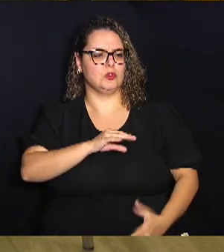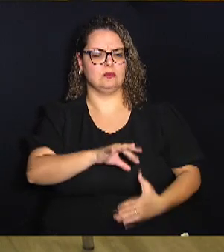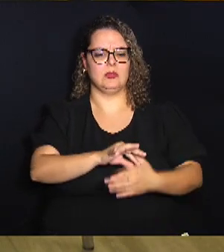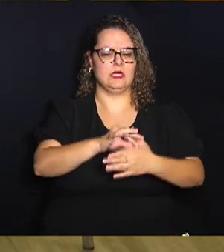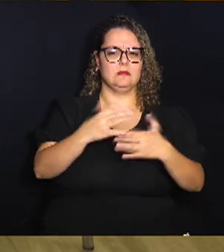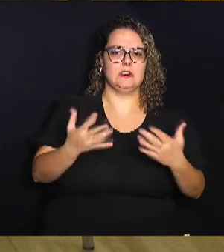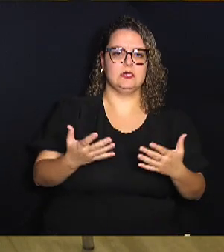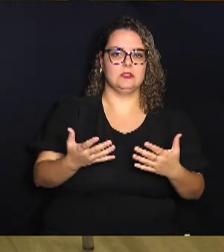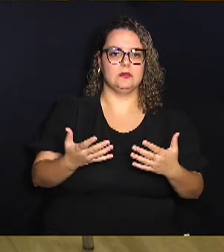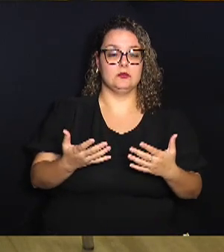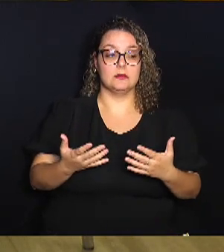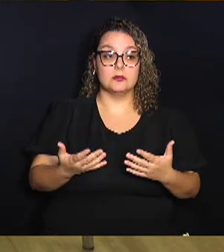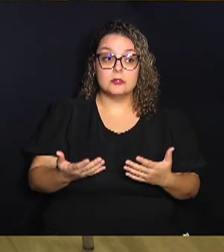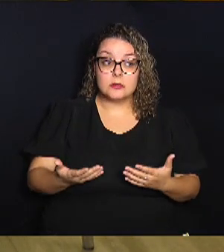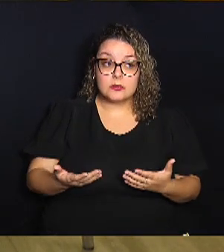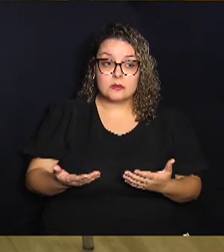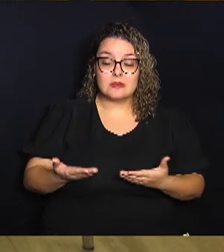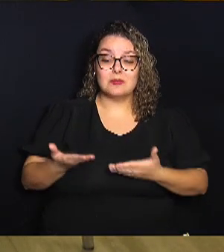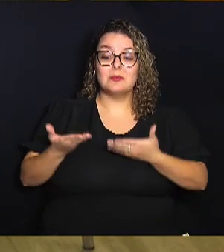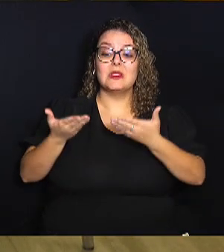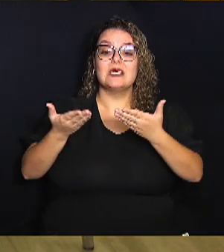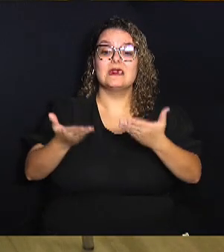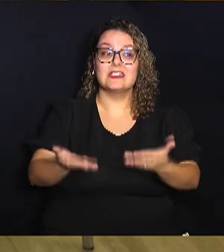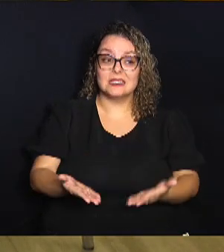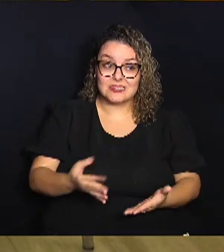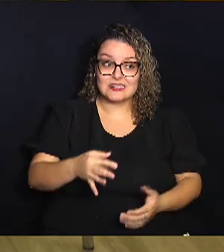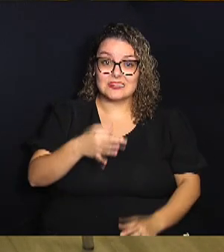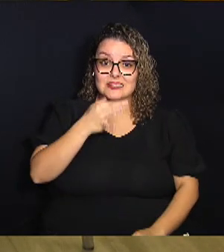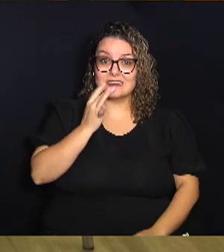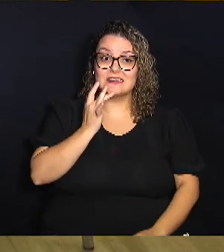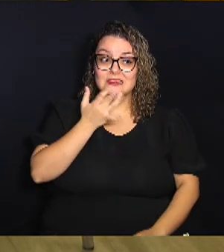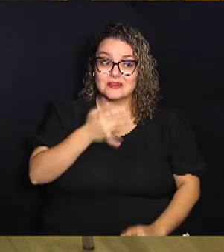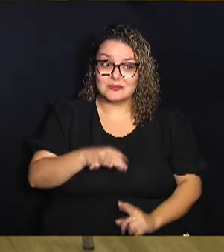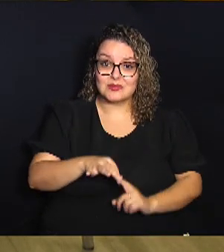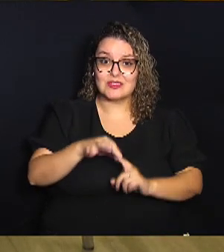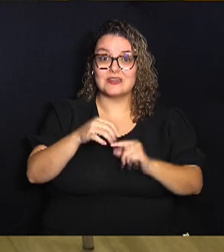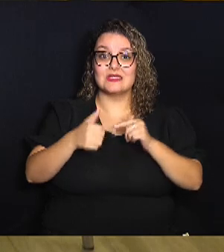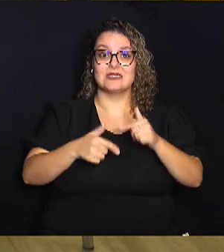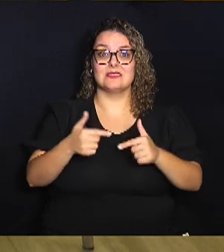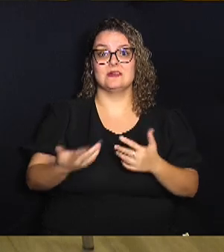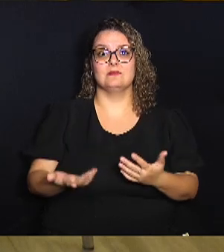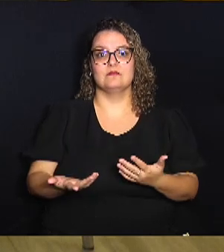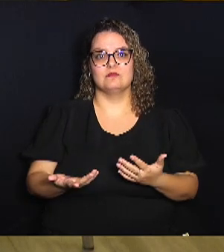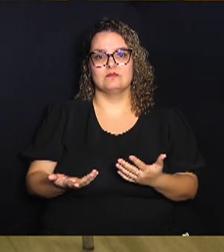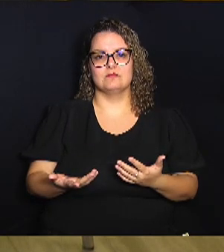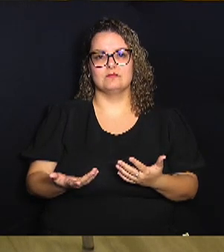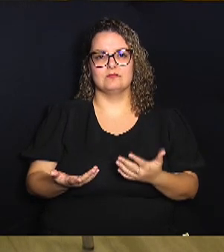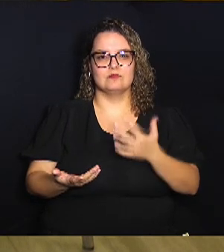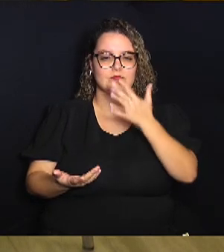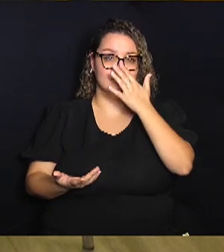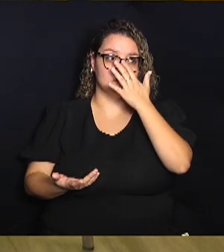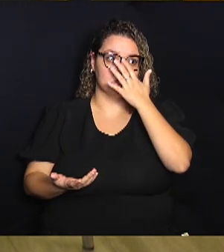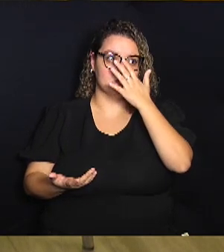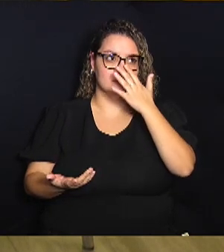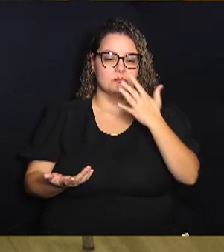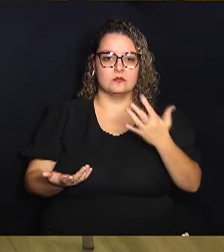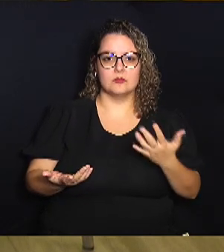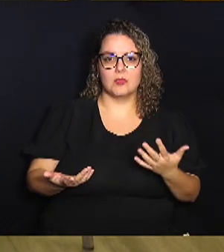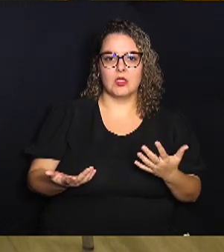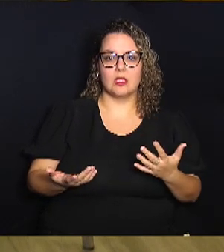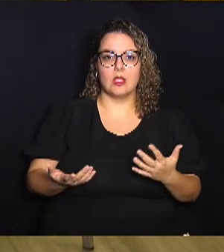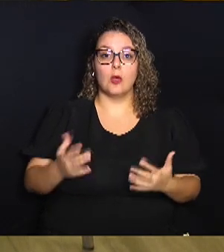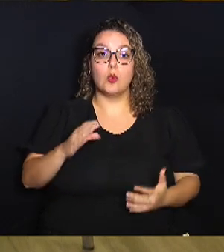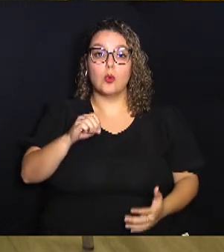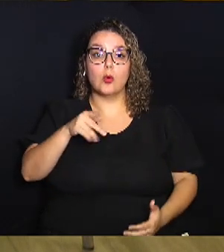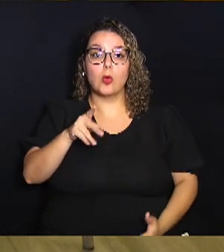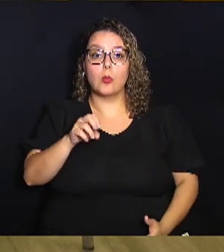que ter... Diante dessas prioridades que o trabalho ele tem que ser um componente e